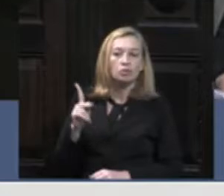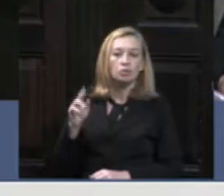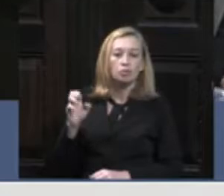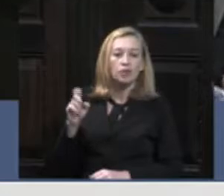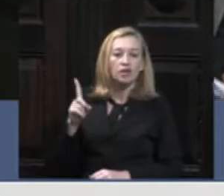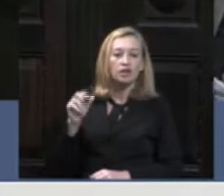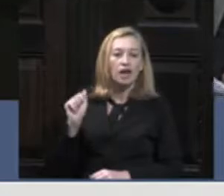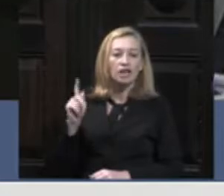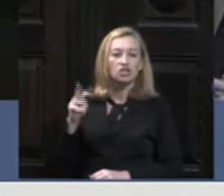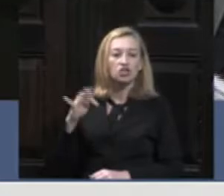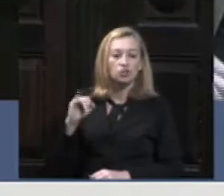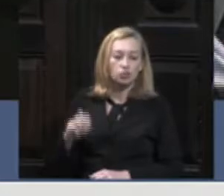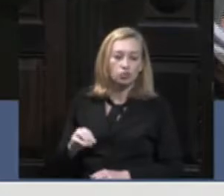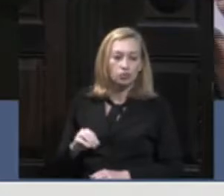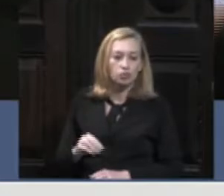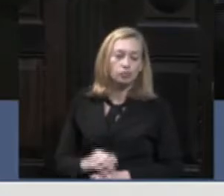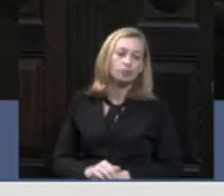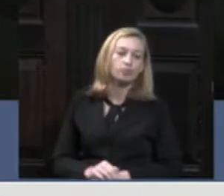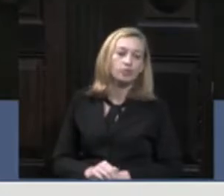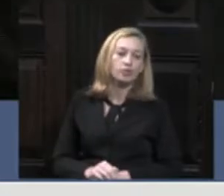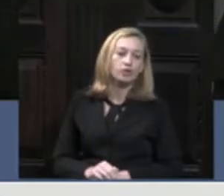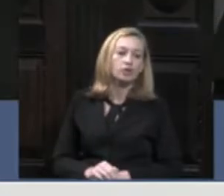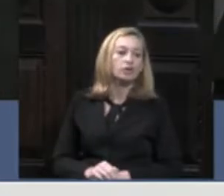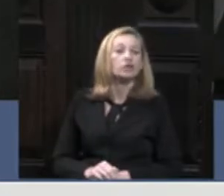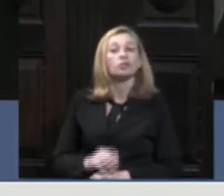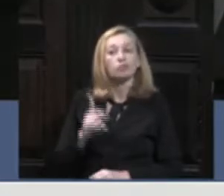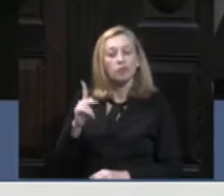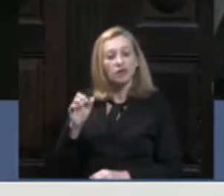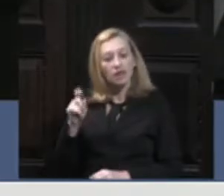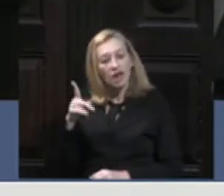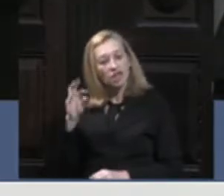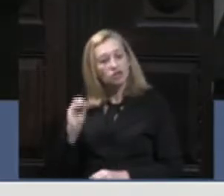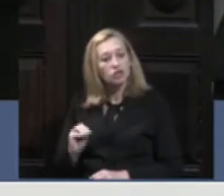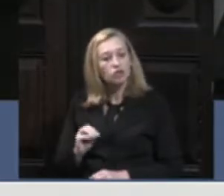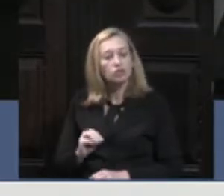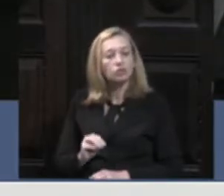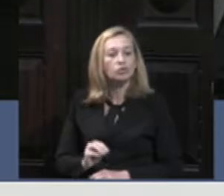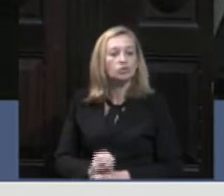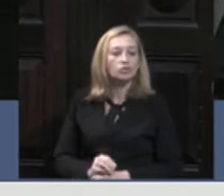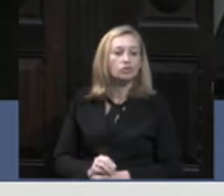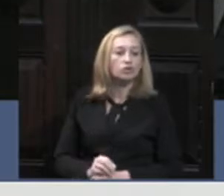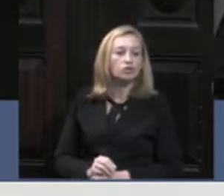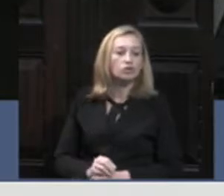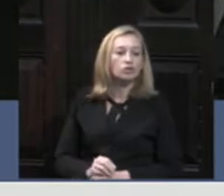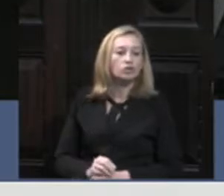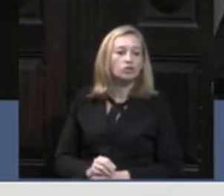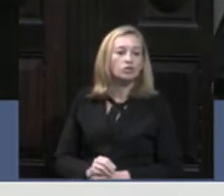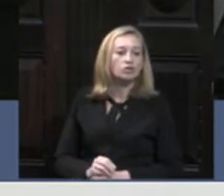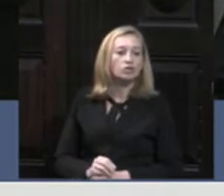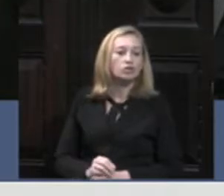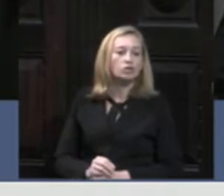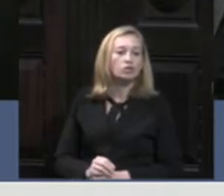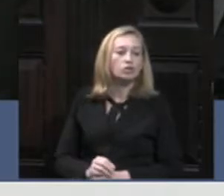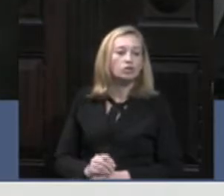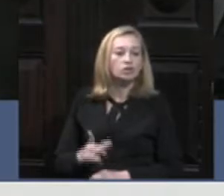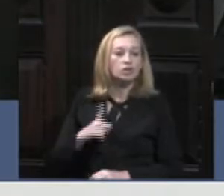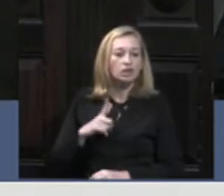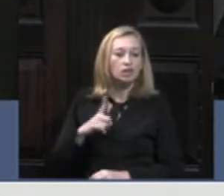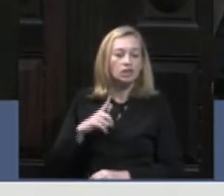pedágio. E o posto de pedágio está no distrito